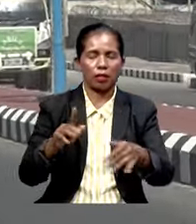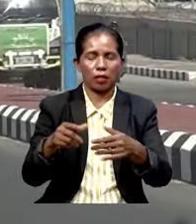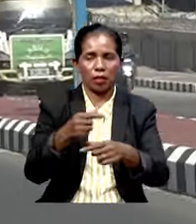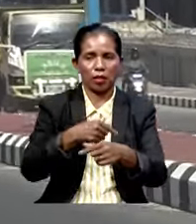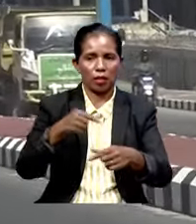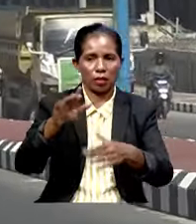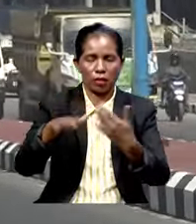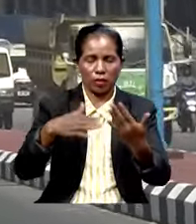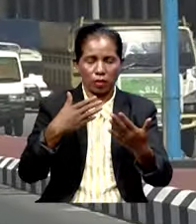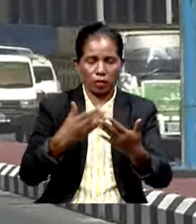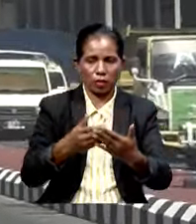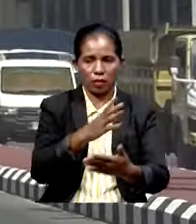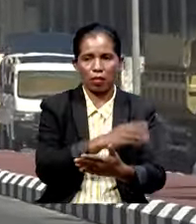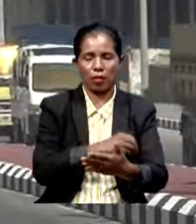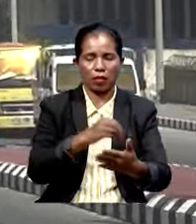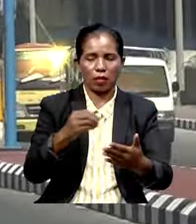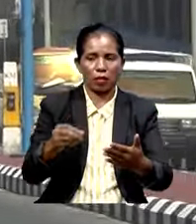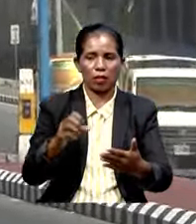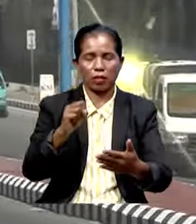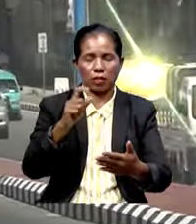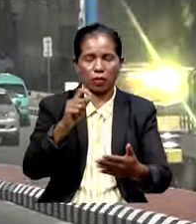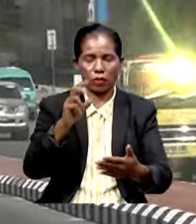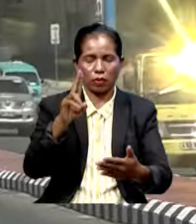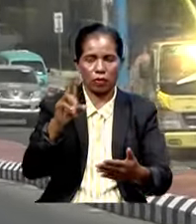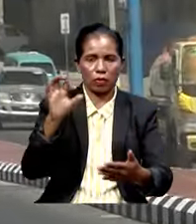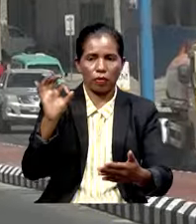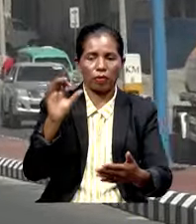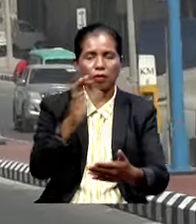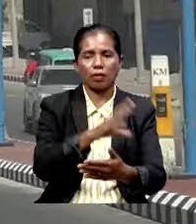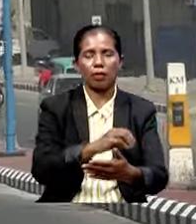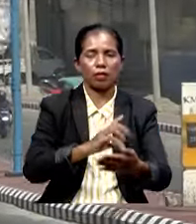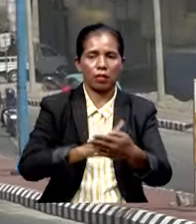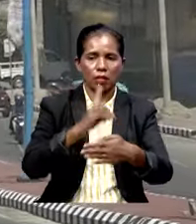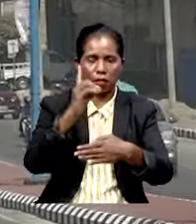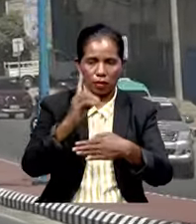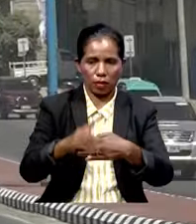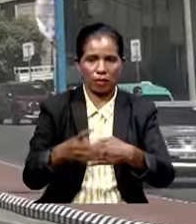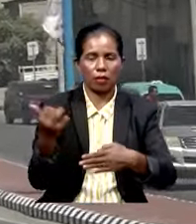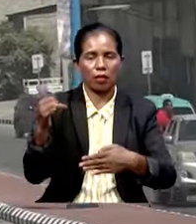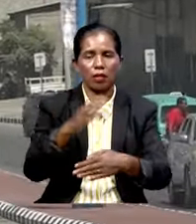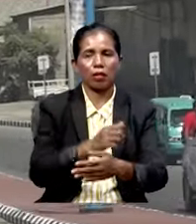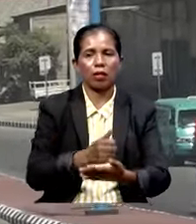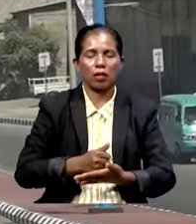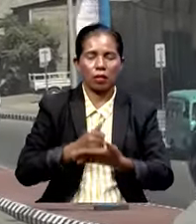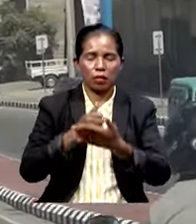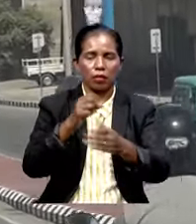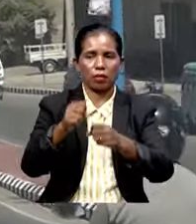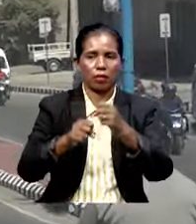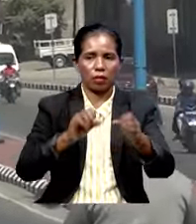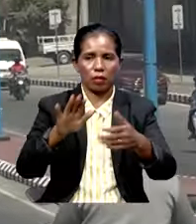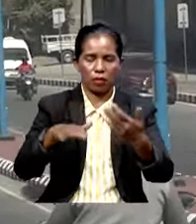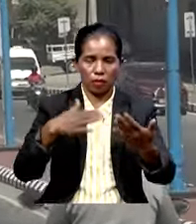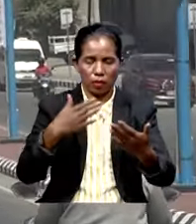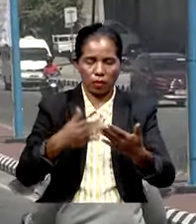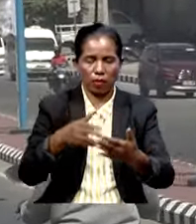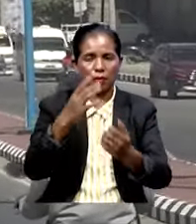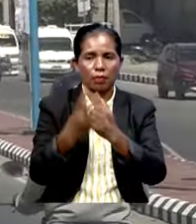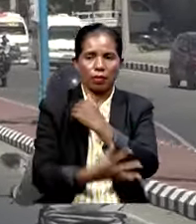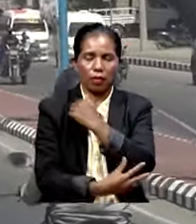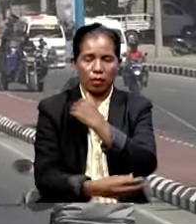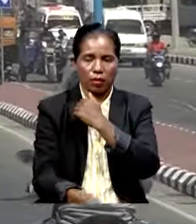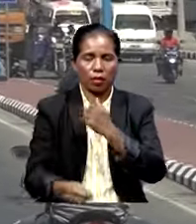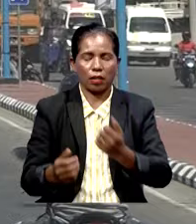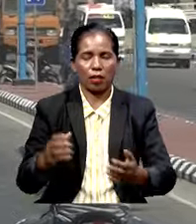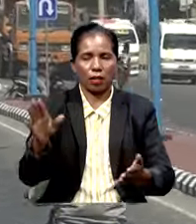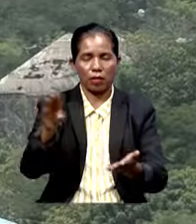sira ho efeito estufa iha nasaun sira nebe sei desenvolve hela no ajuda sociedade sira nebe vulnerável atu